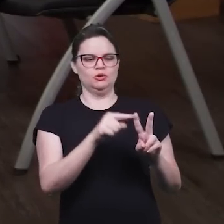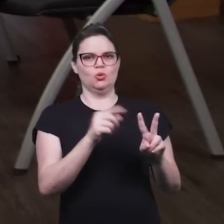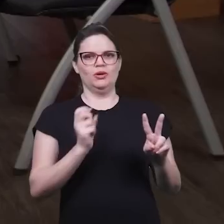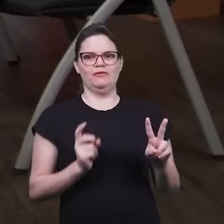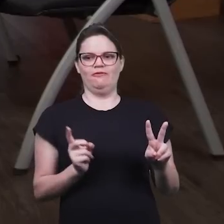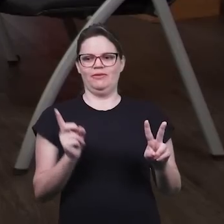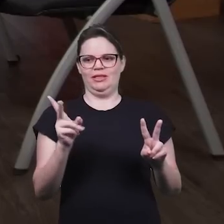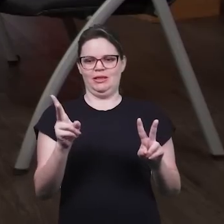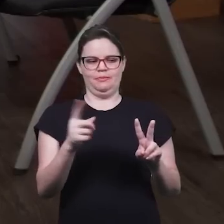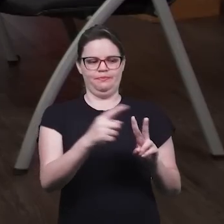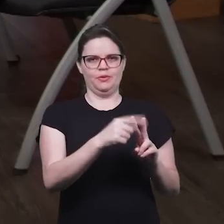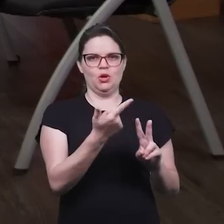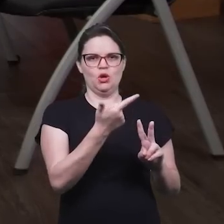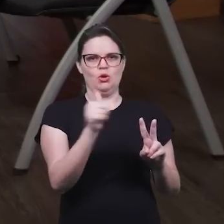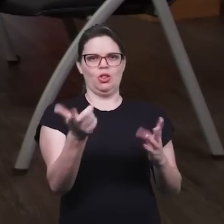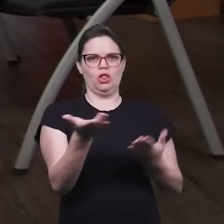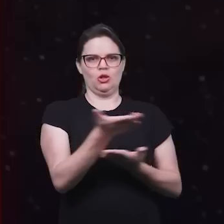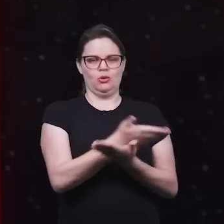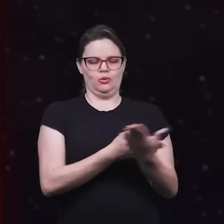que vendeu a bênção.